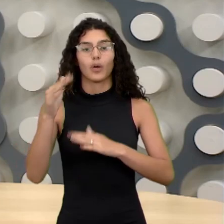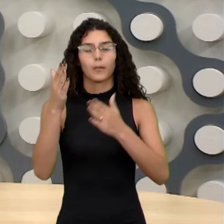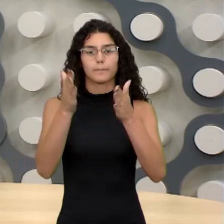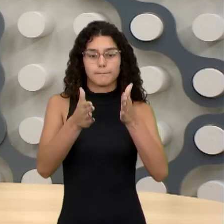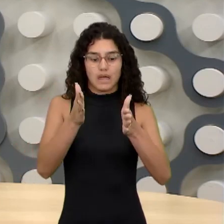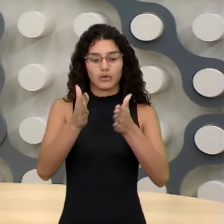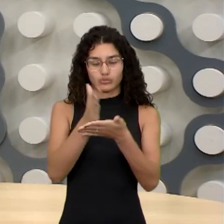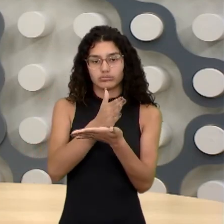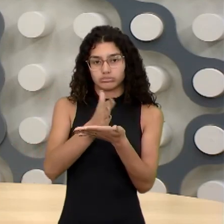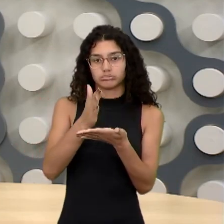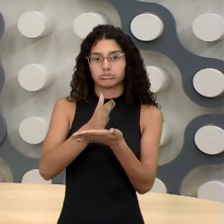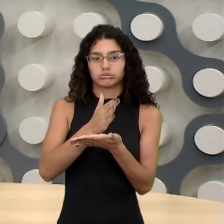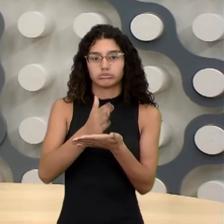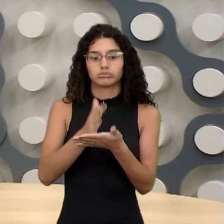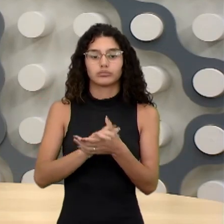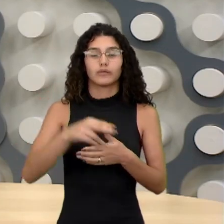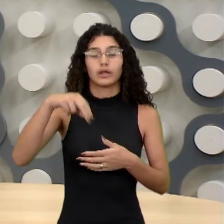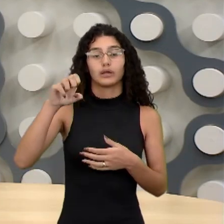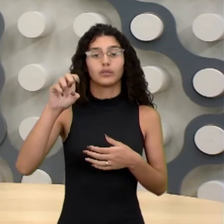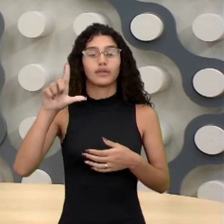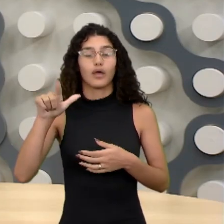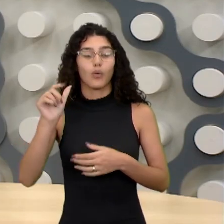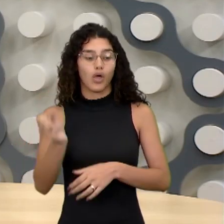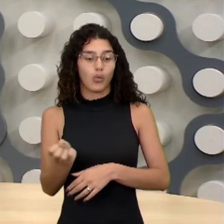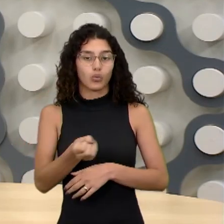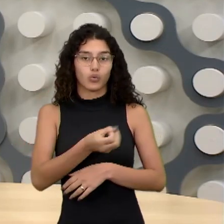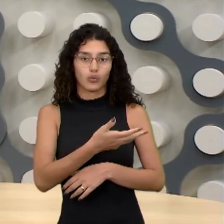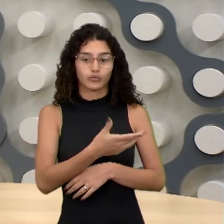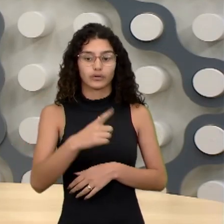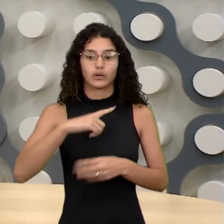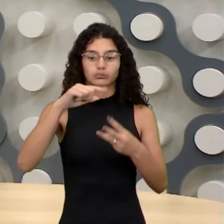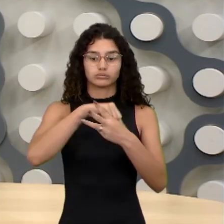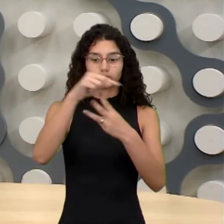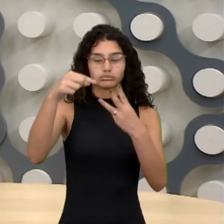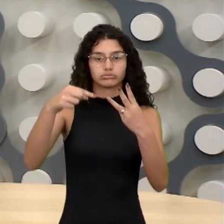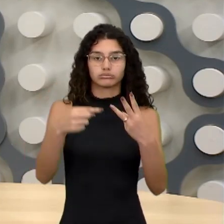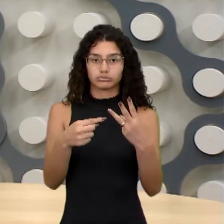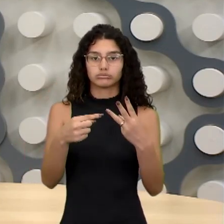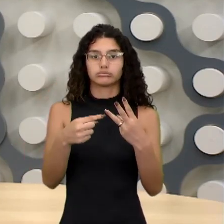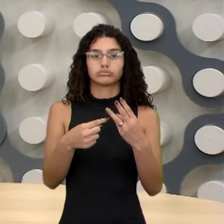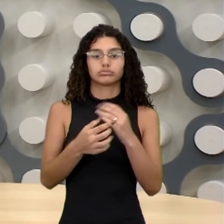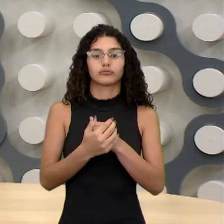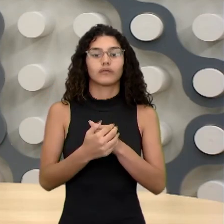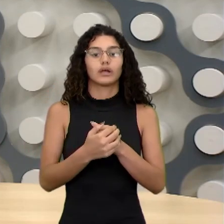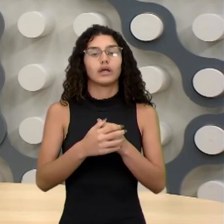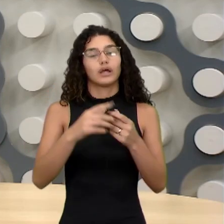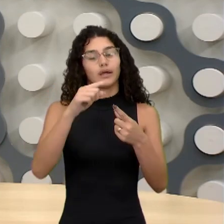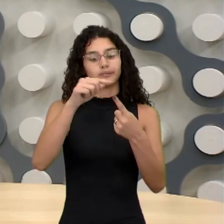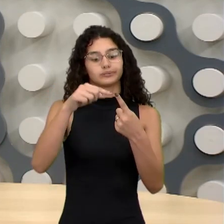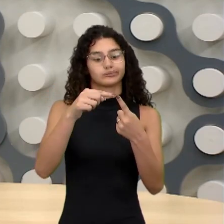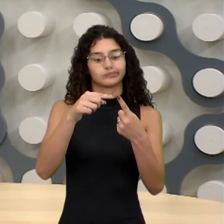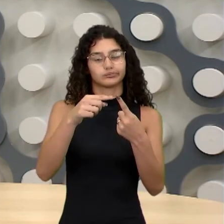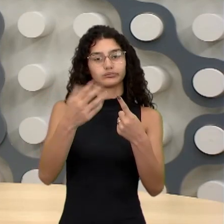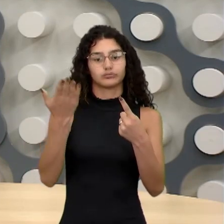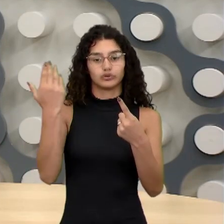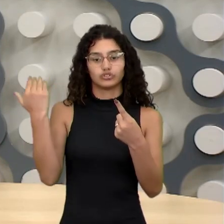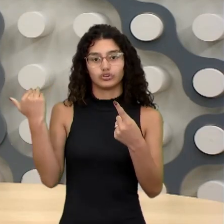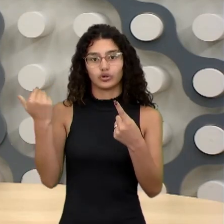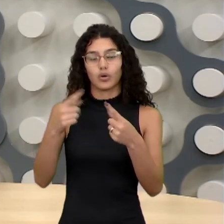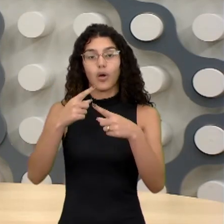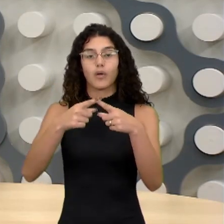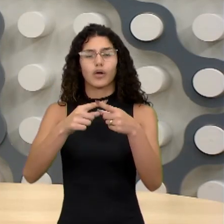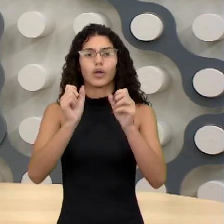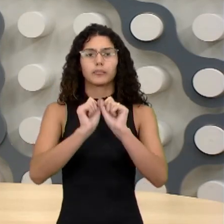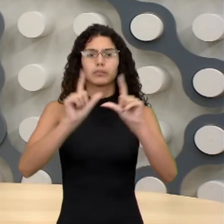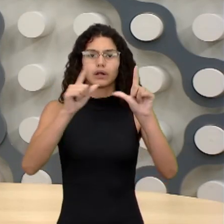intermediário, o meio, né, e o neo é novo, né, então você veja que tem 3 aí que dizem antigo, né, porque o que